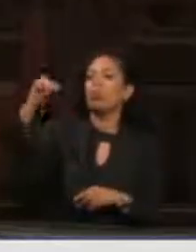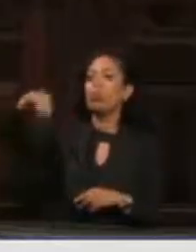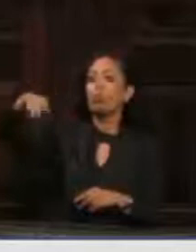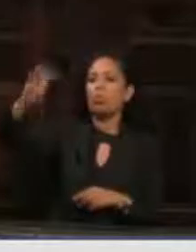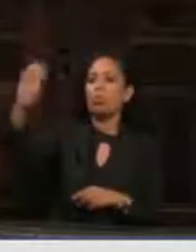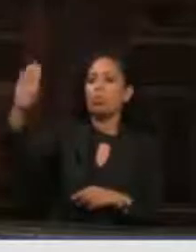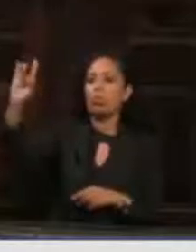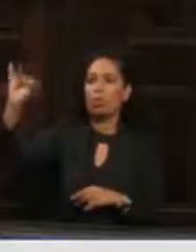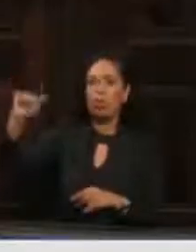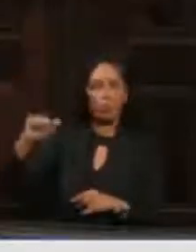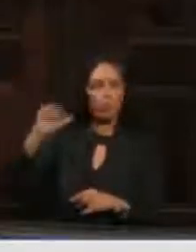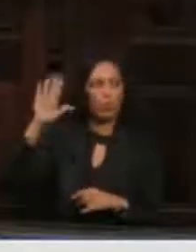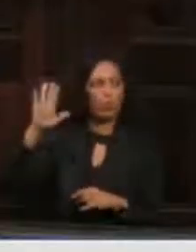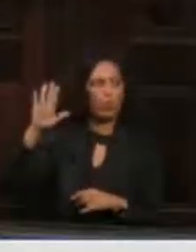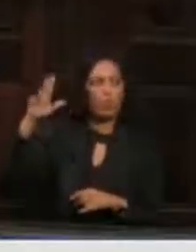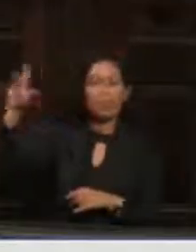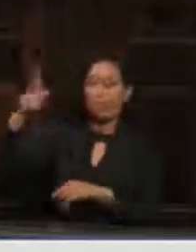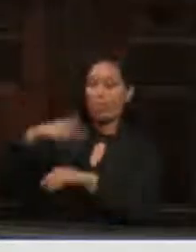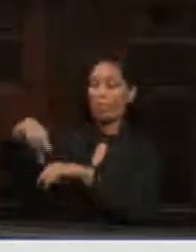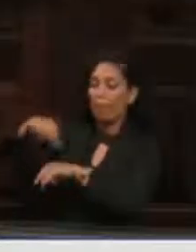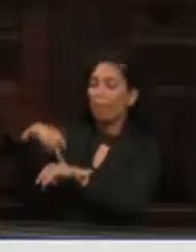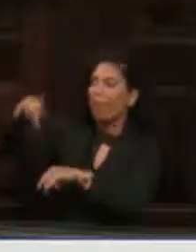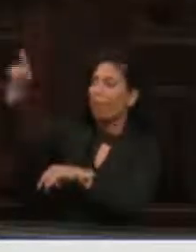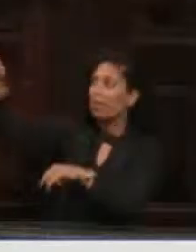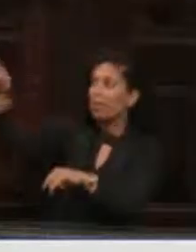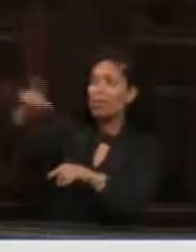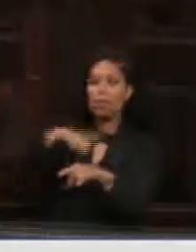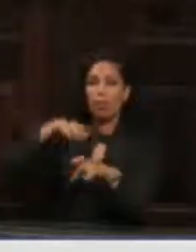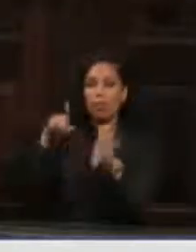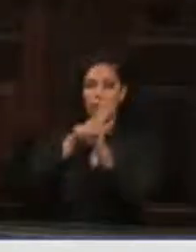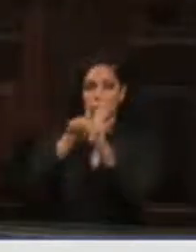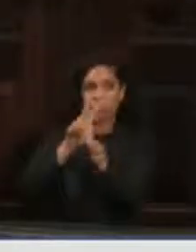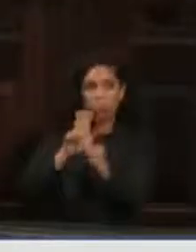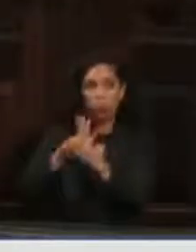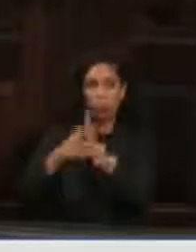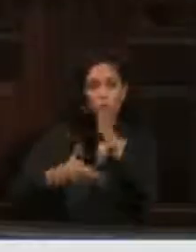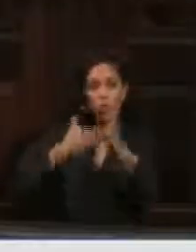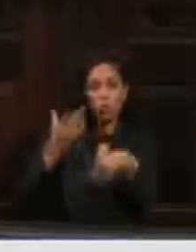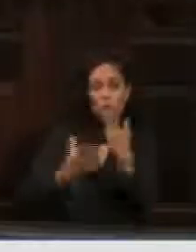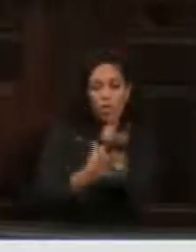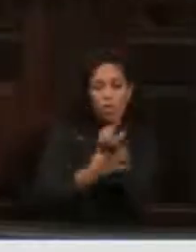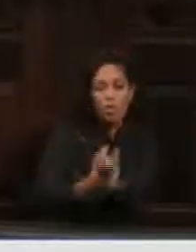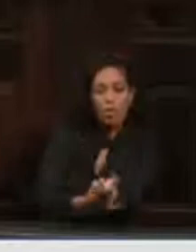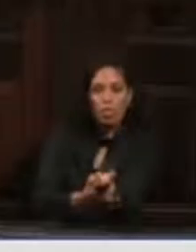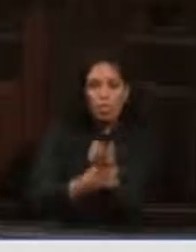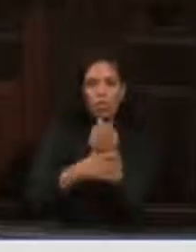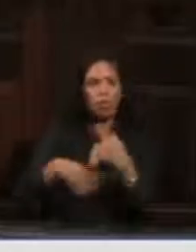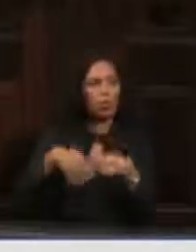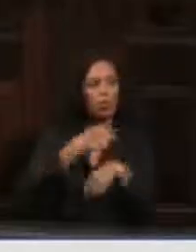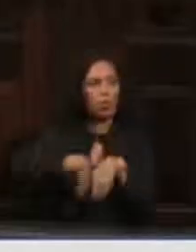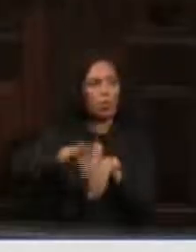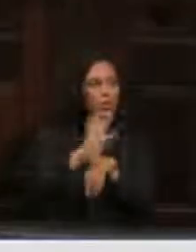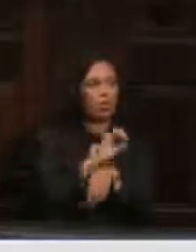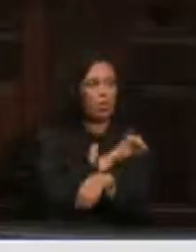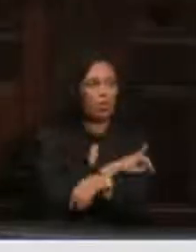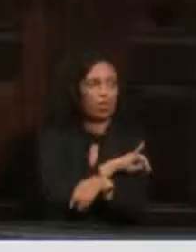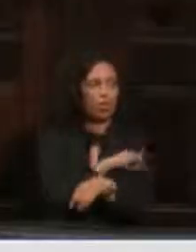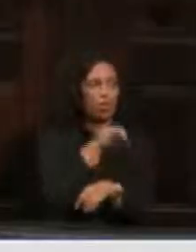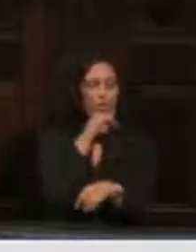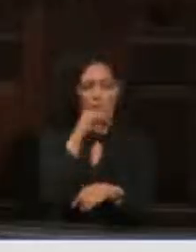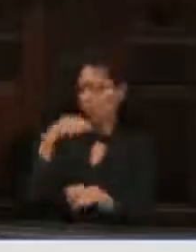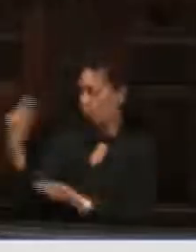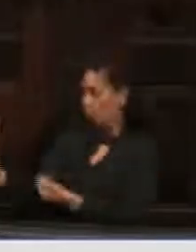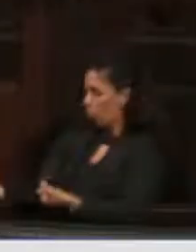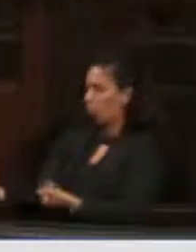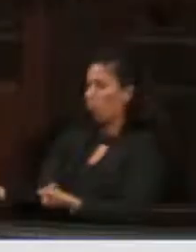lá um Programa Nacional de Segurança Pública. Por onde você anda, você tem um policial. Desde o jovem